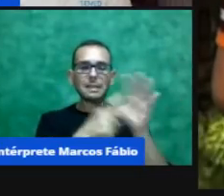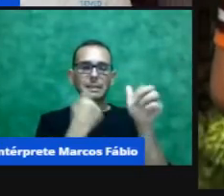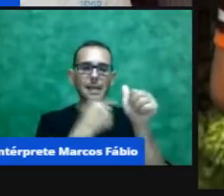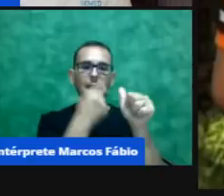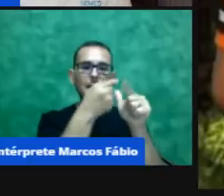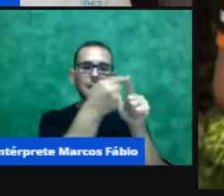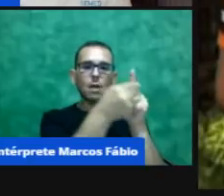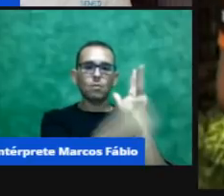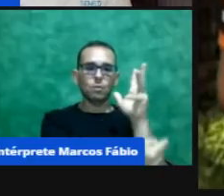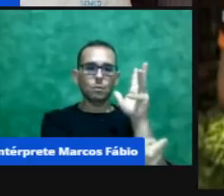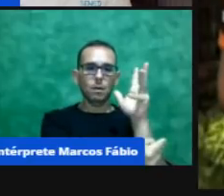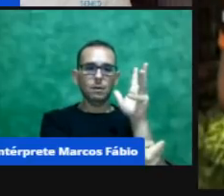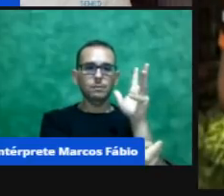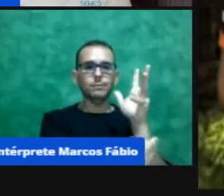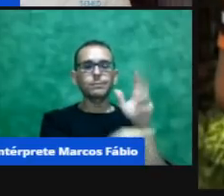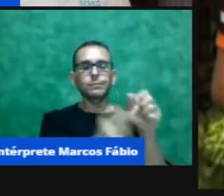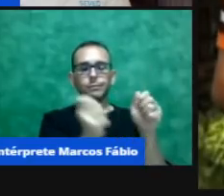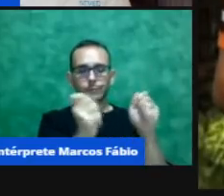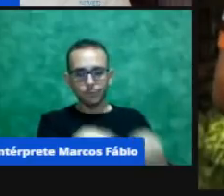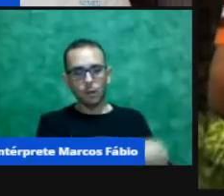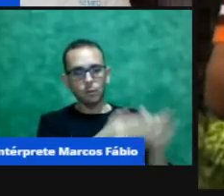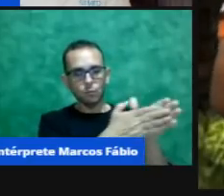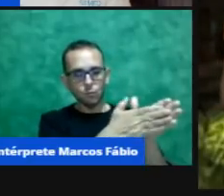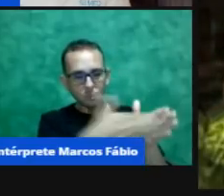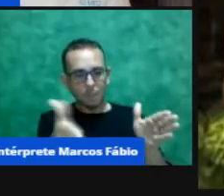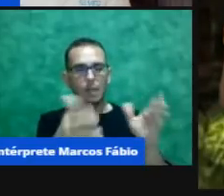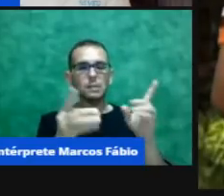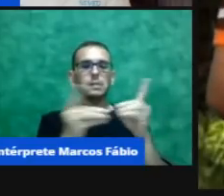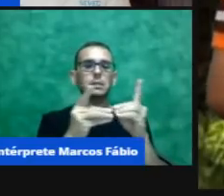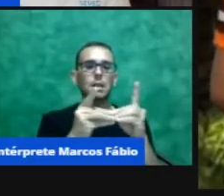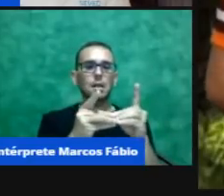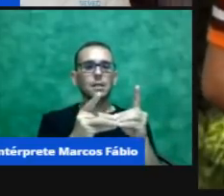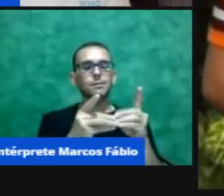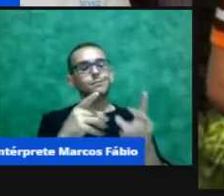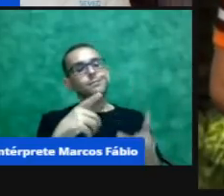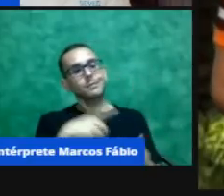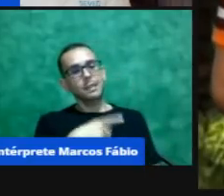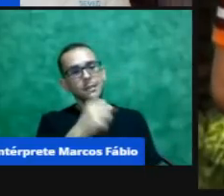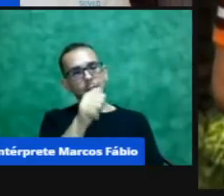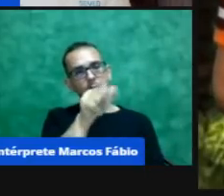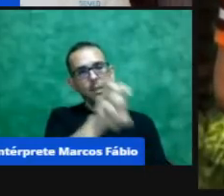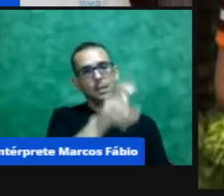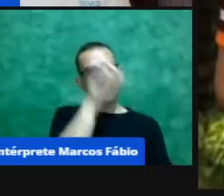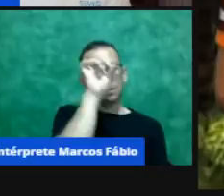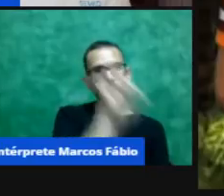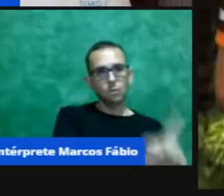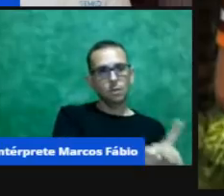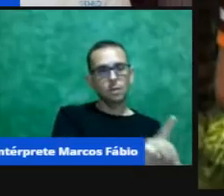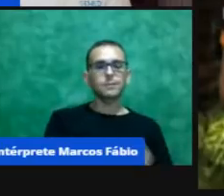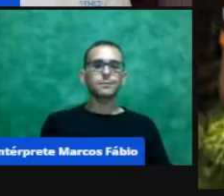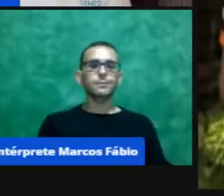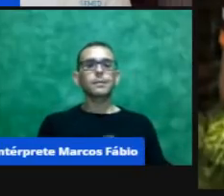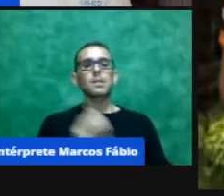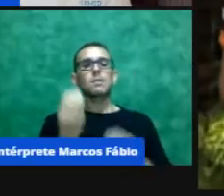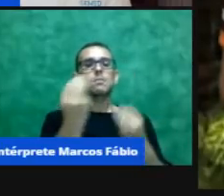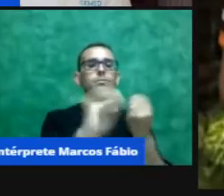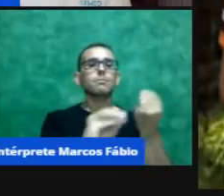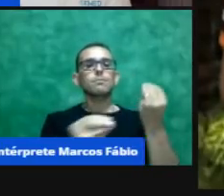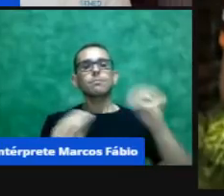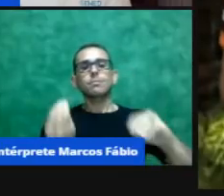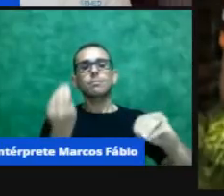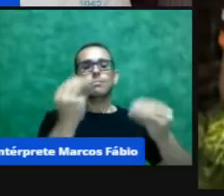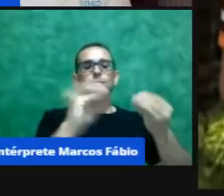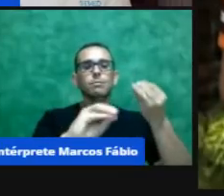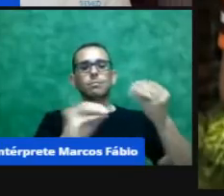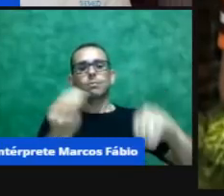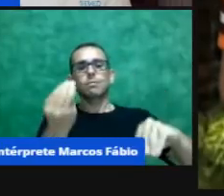né, didática da aula dentro desses 15 dias. E vou colocando lá dentro do meu